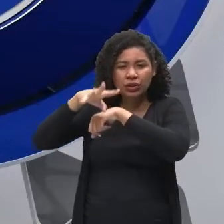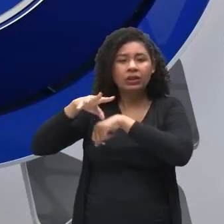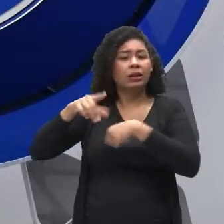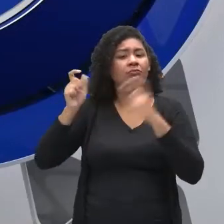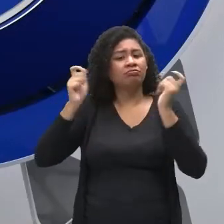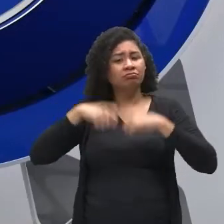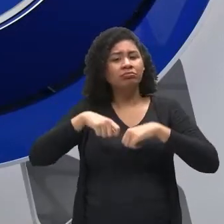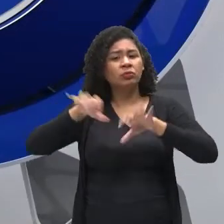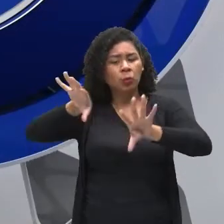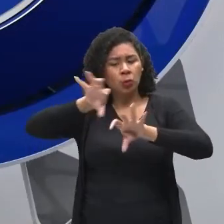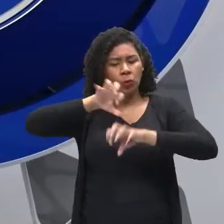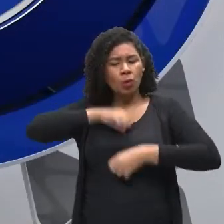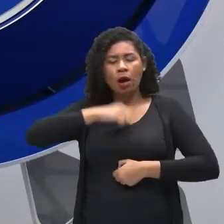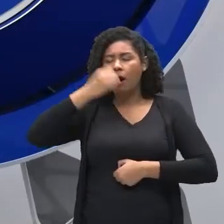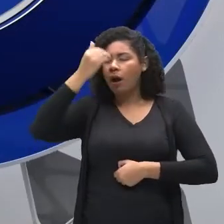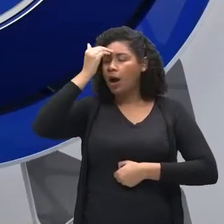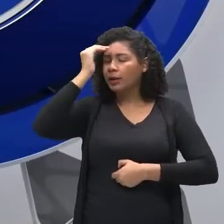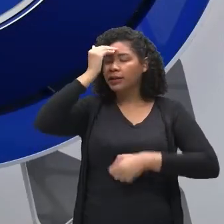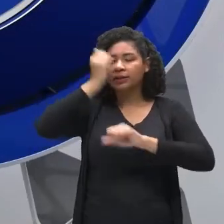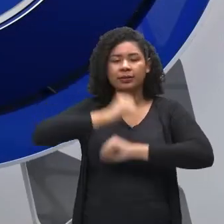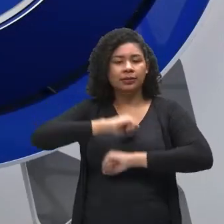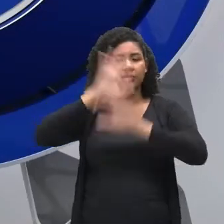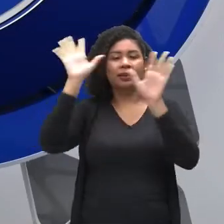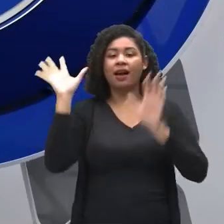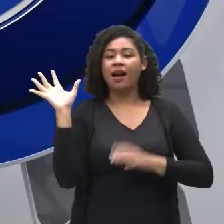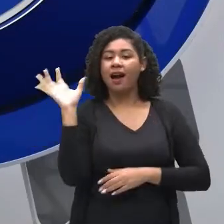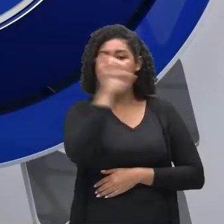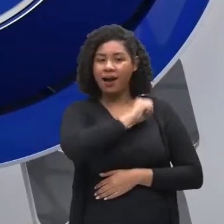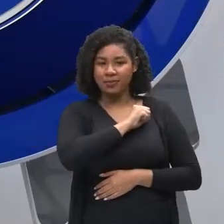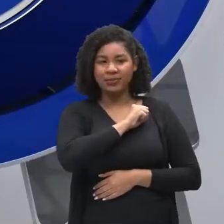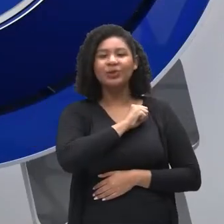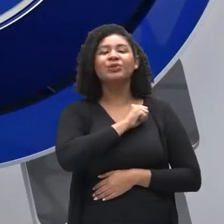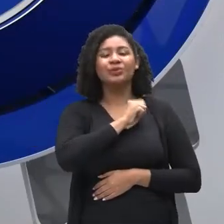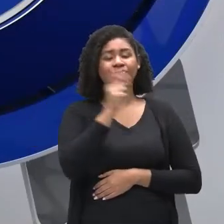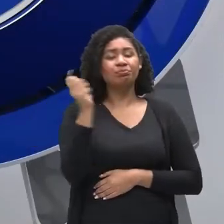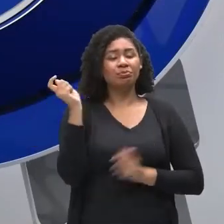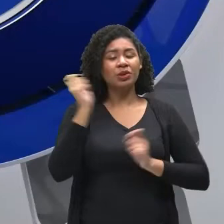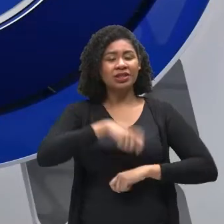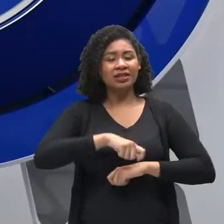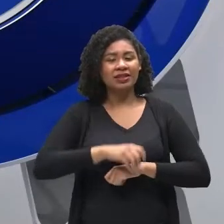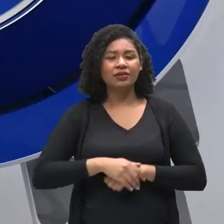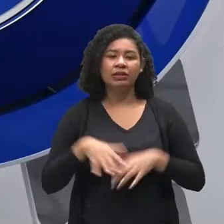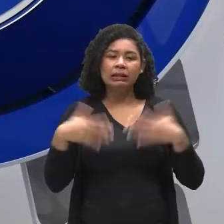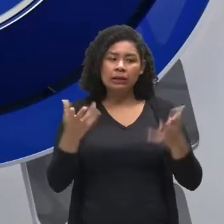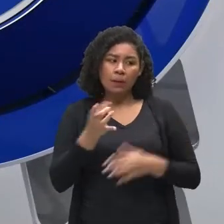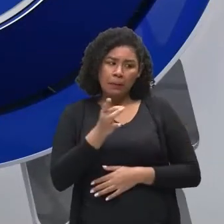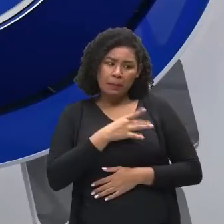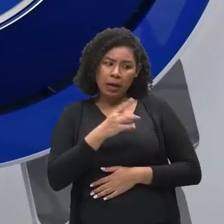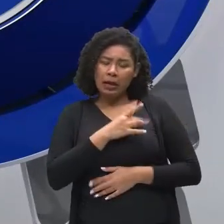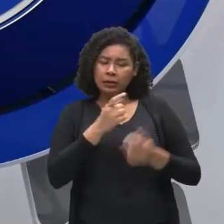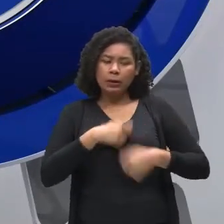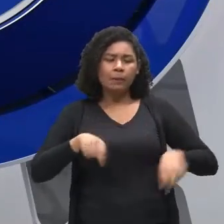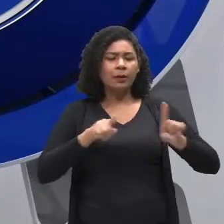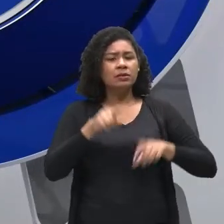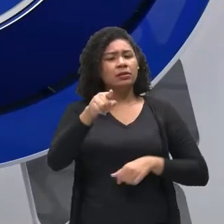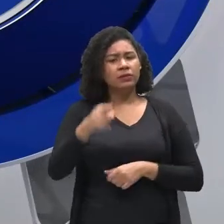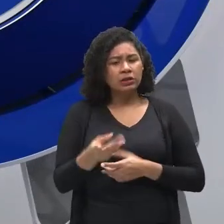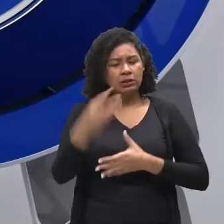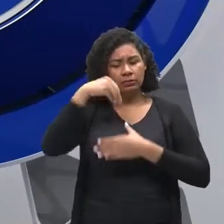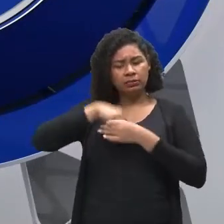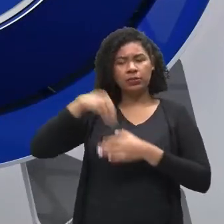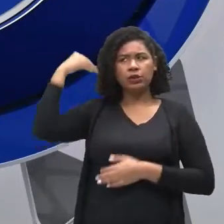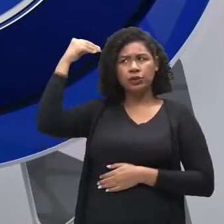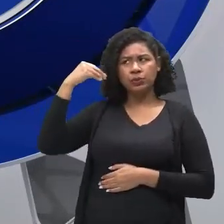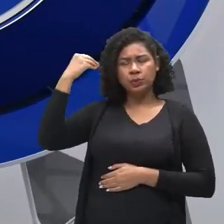uma interpretação de texto mais rápida, né, mais eficaz. Então, não tenha medo de usar aquilo que você já conhece sobre o assunto, tá